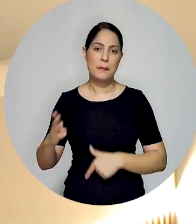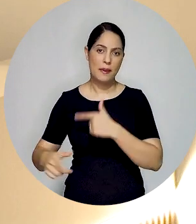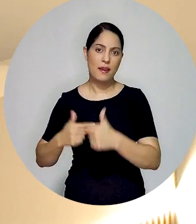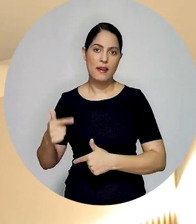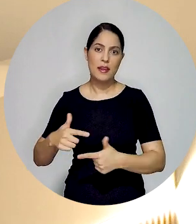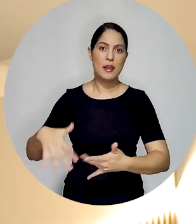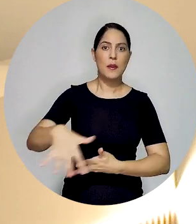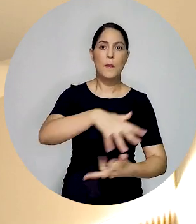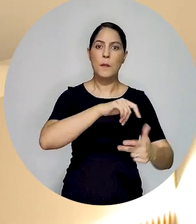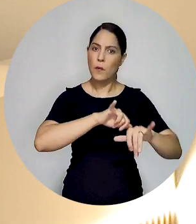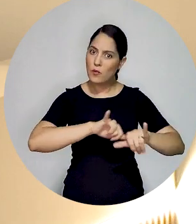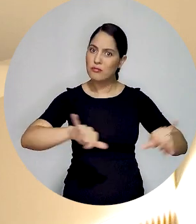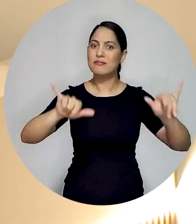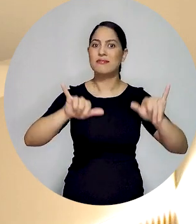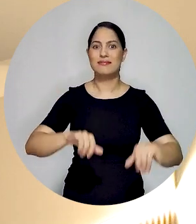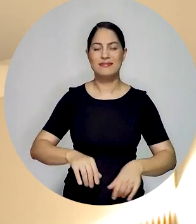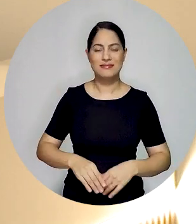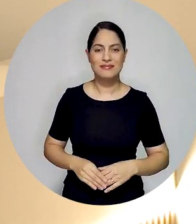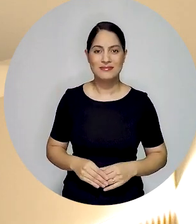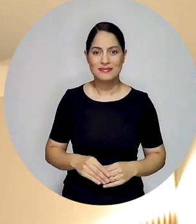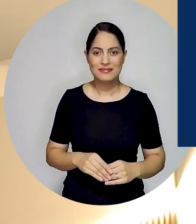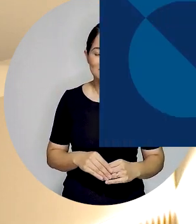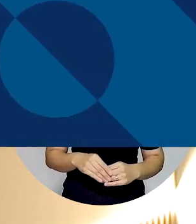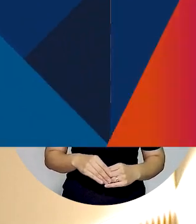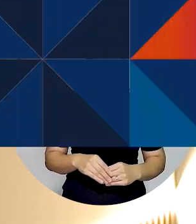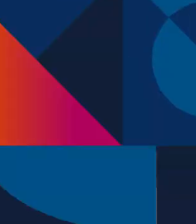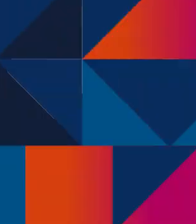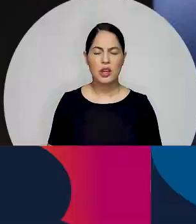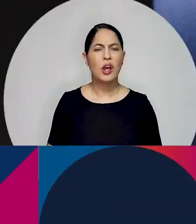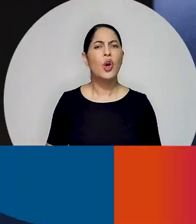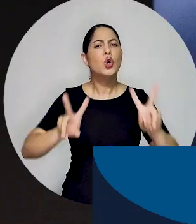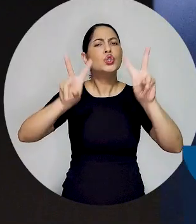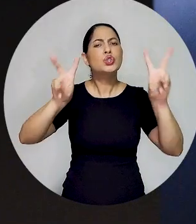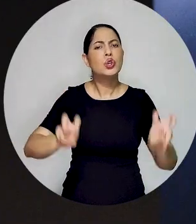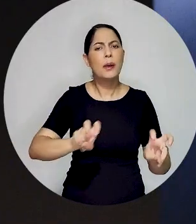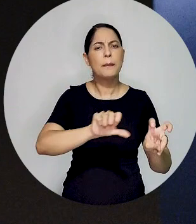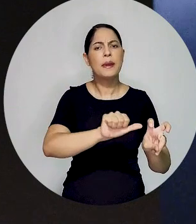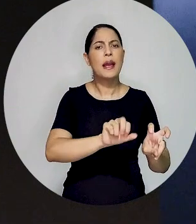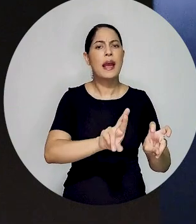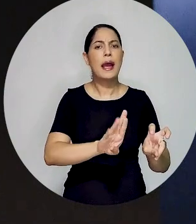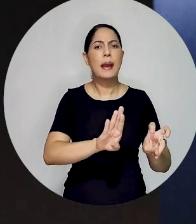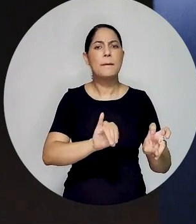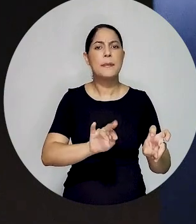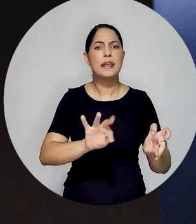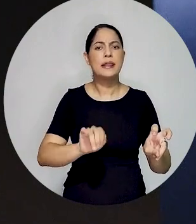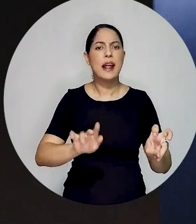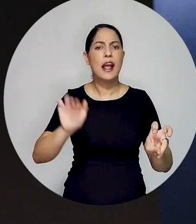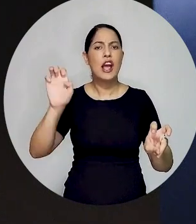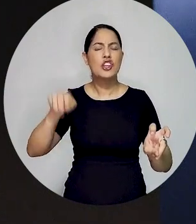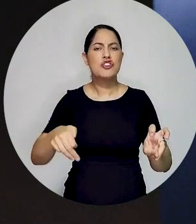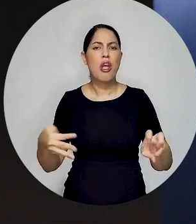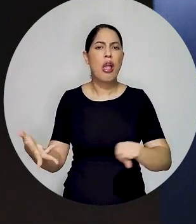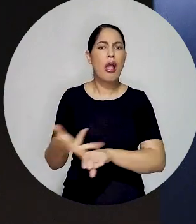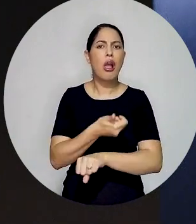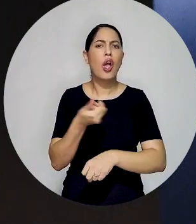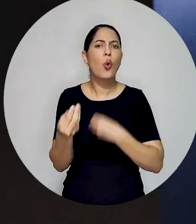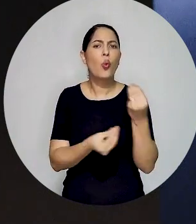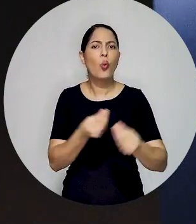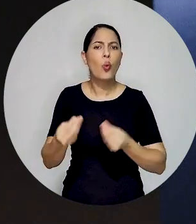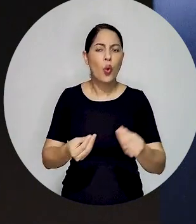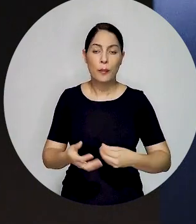que já está na nossa instituição e agora está sendo levado para o mundo. Como aperfeiçoar a arbitragem no Brasil? Esse